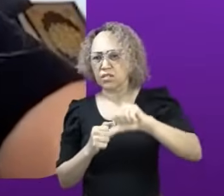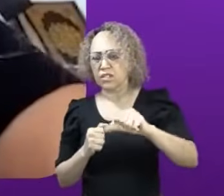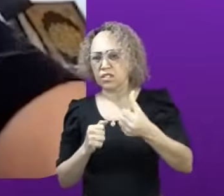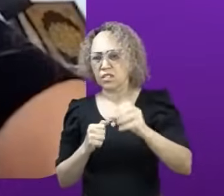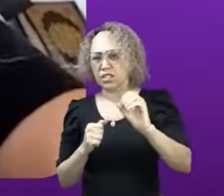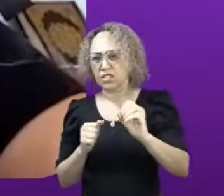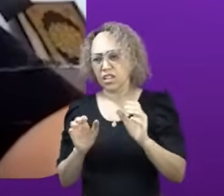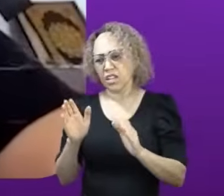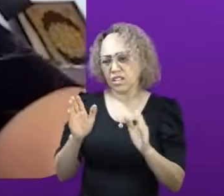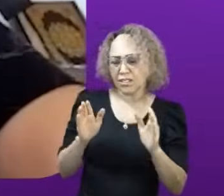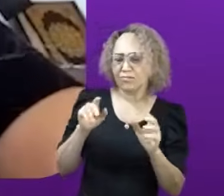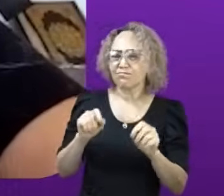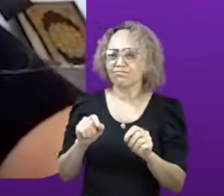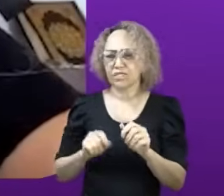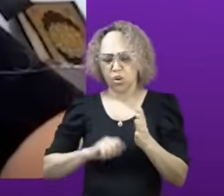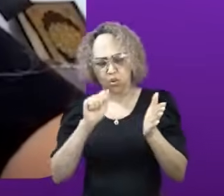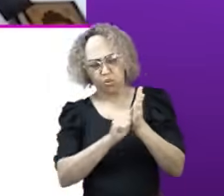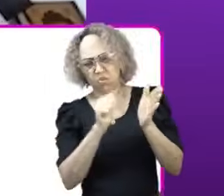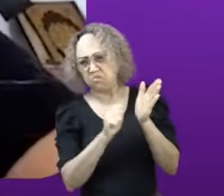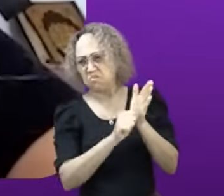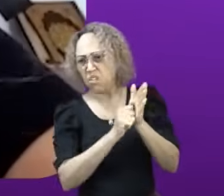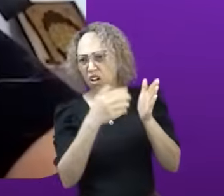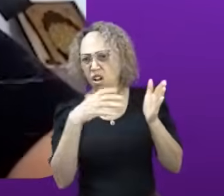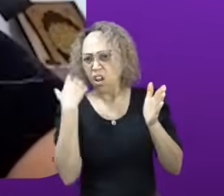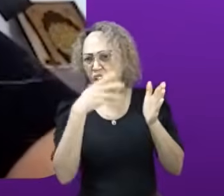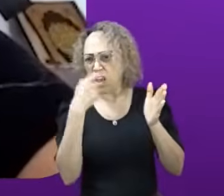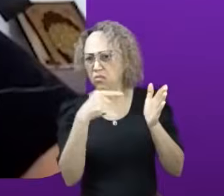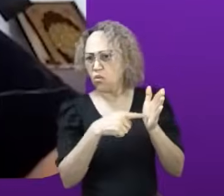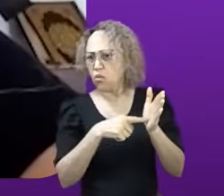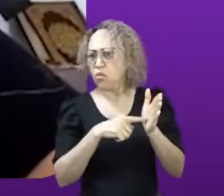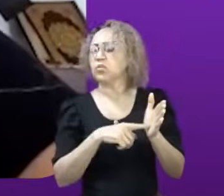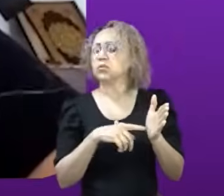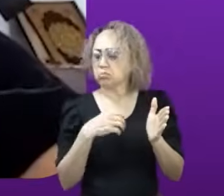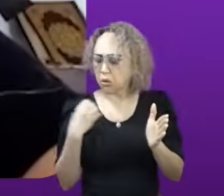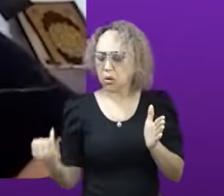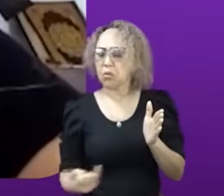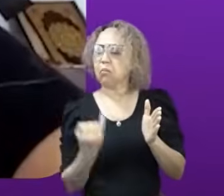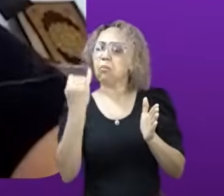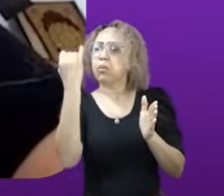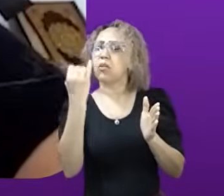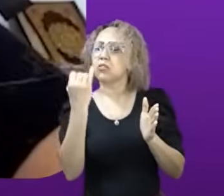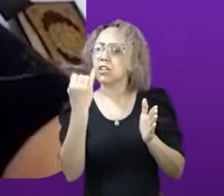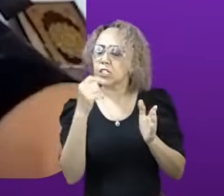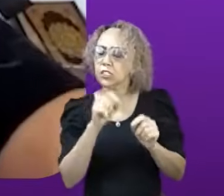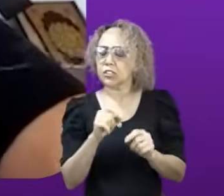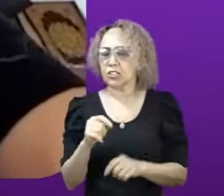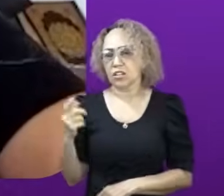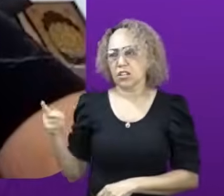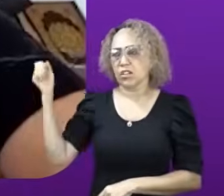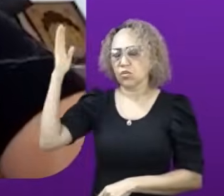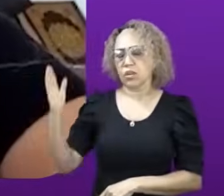tinham forte compromisso social. E aqui no Brasil, Geraldo Vandré, né, com as letras